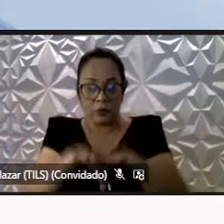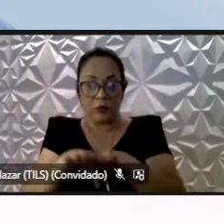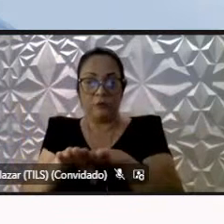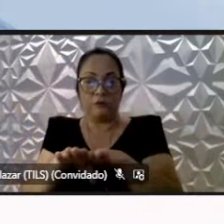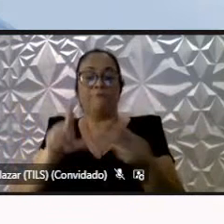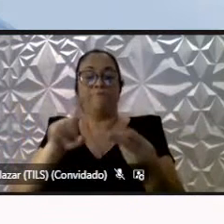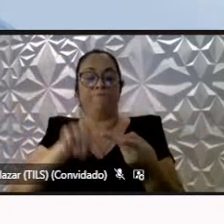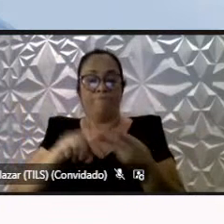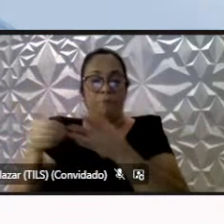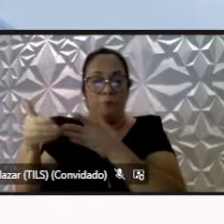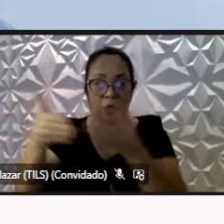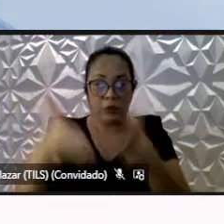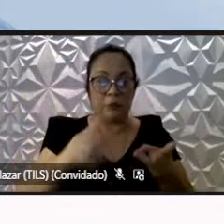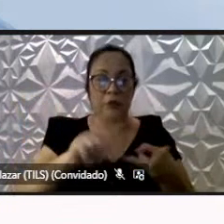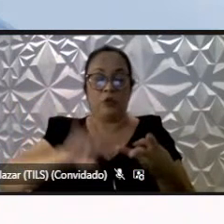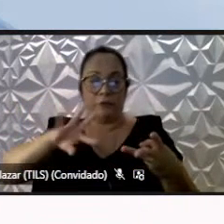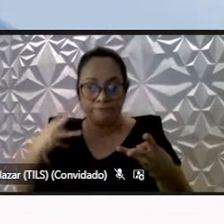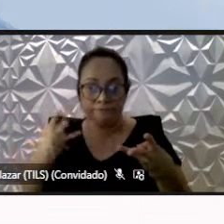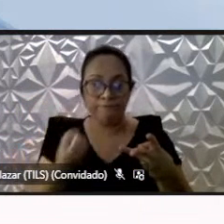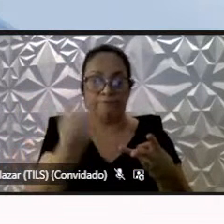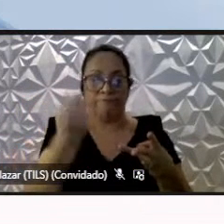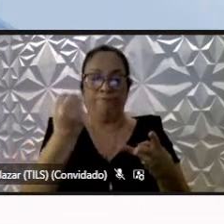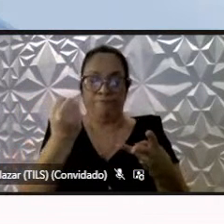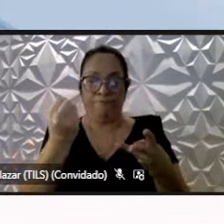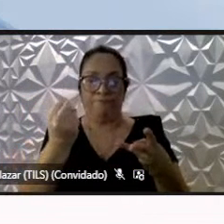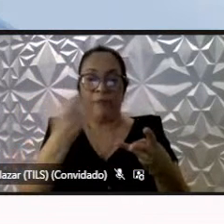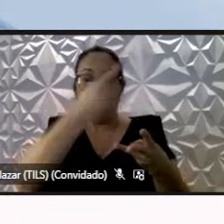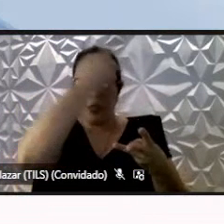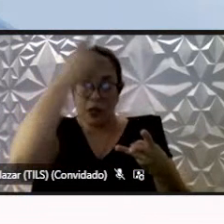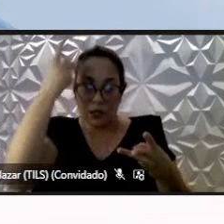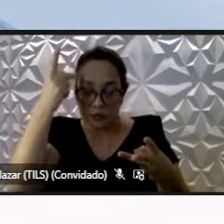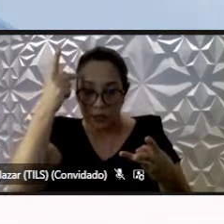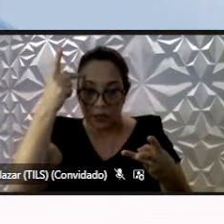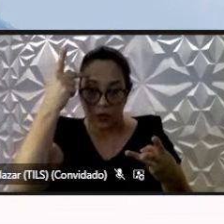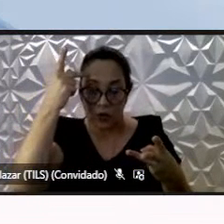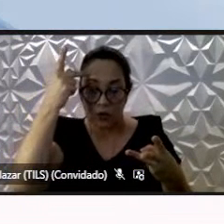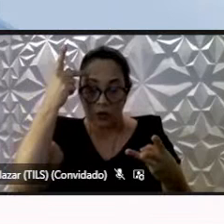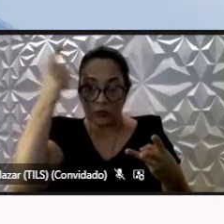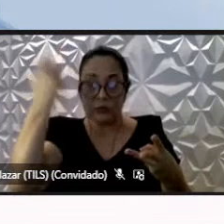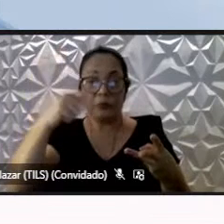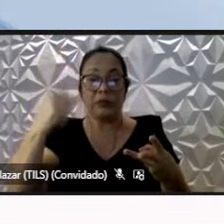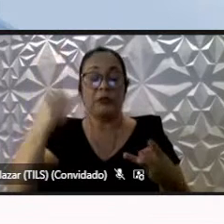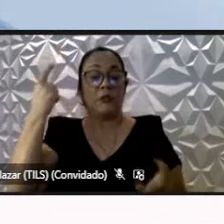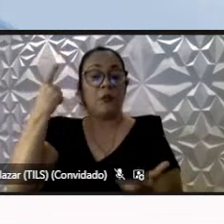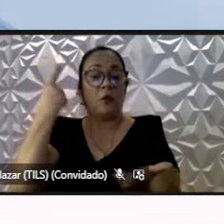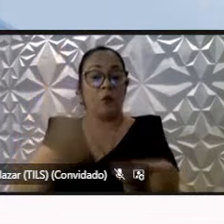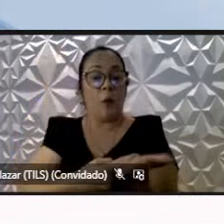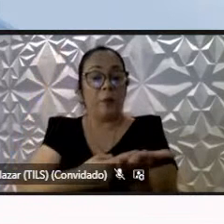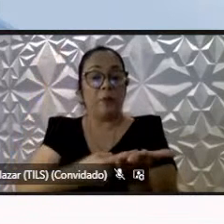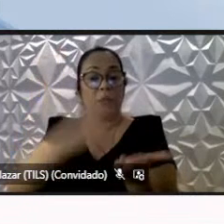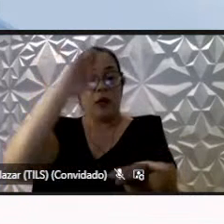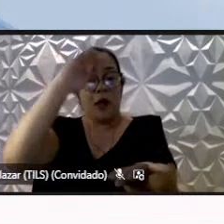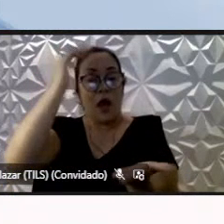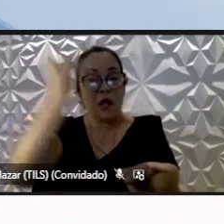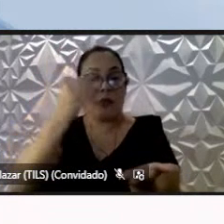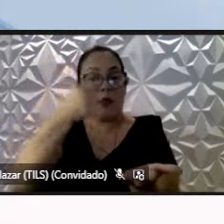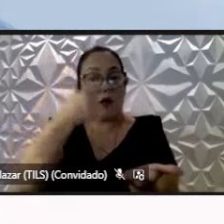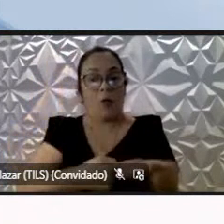participativo, restaurativo e que as pessoas mantenham os compromissos que assumiram.